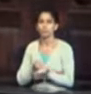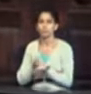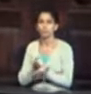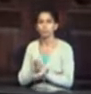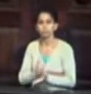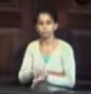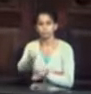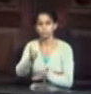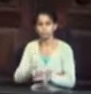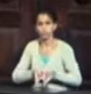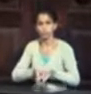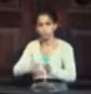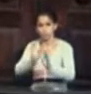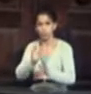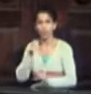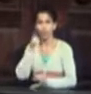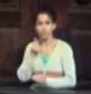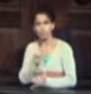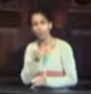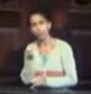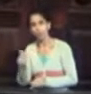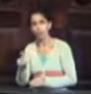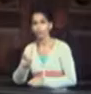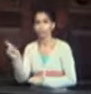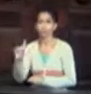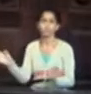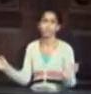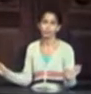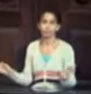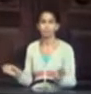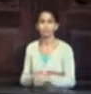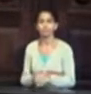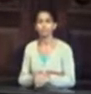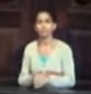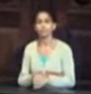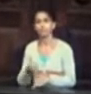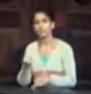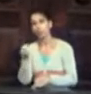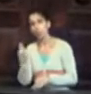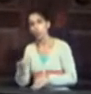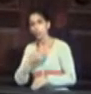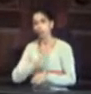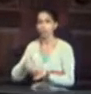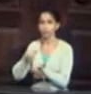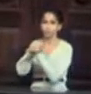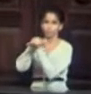do pagamento dos servidores. Ou esse pacote passa, ou o governador vai para o impeachment.